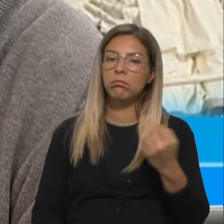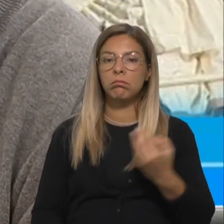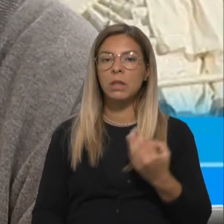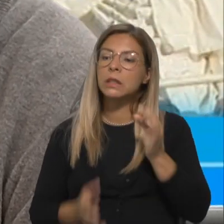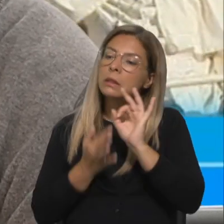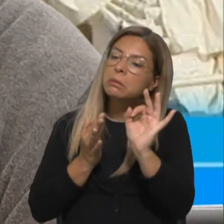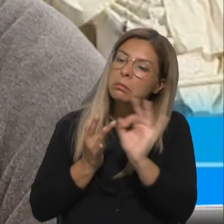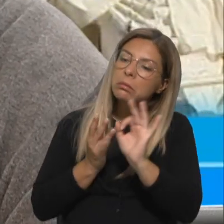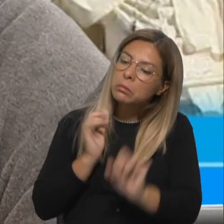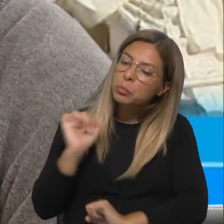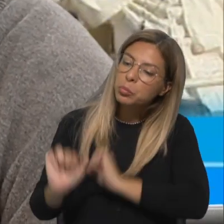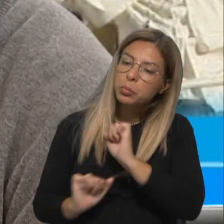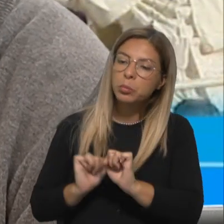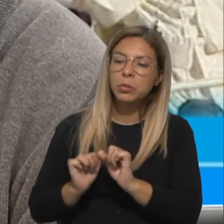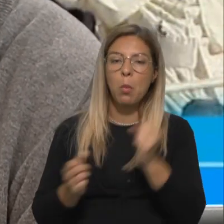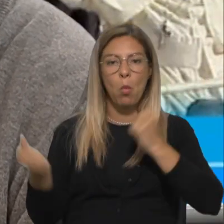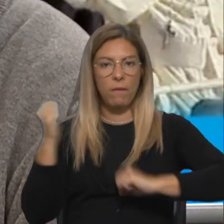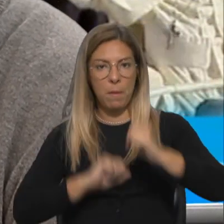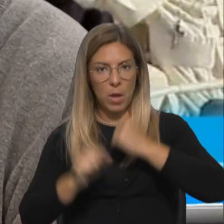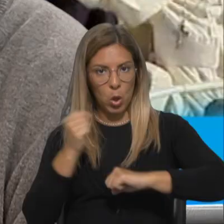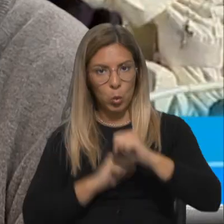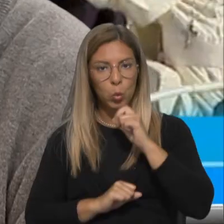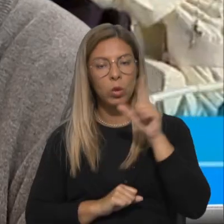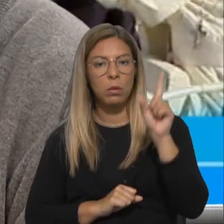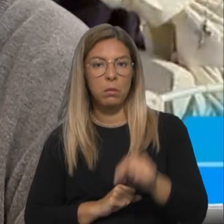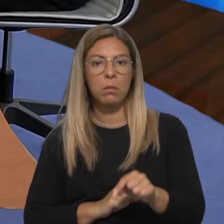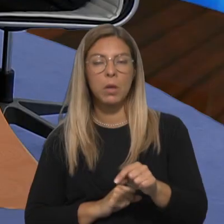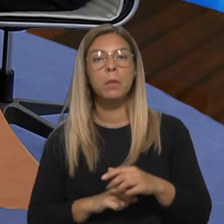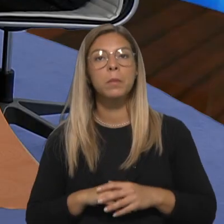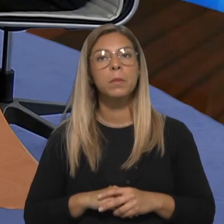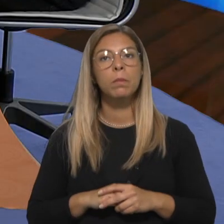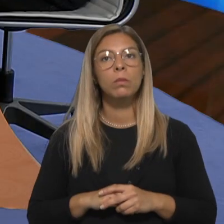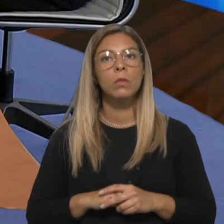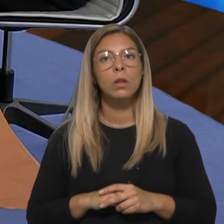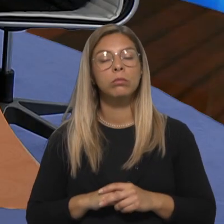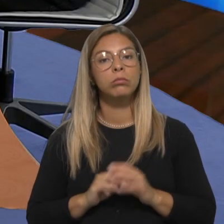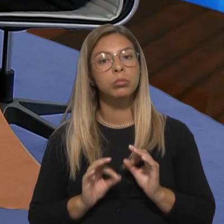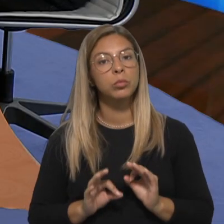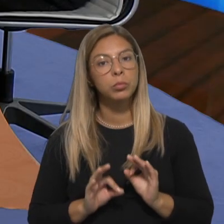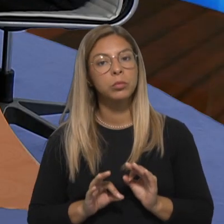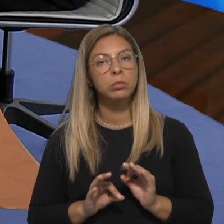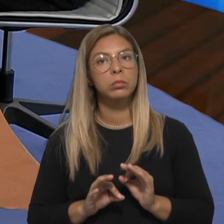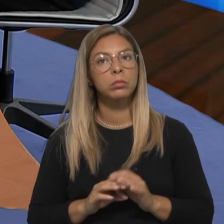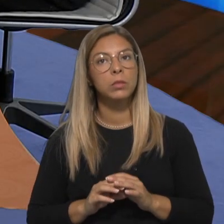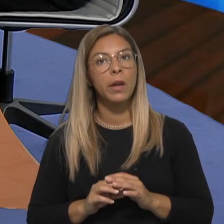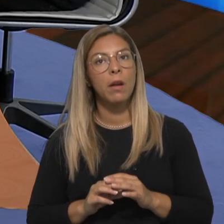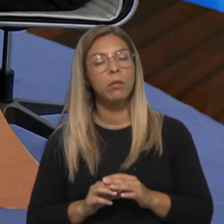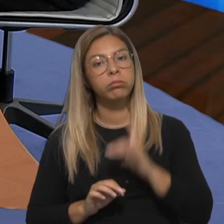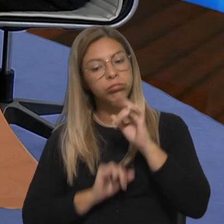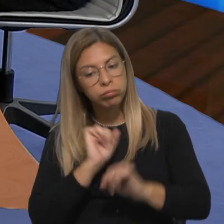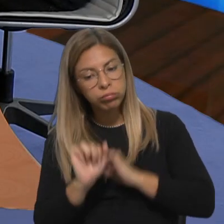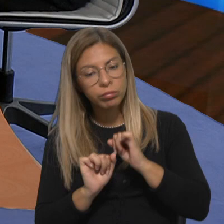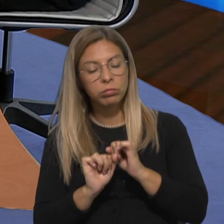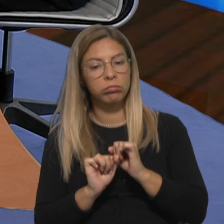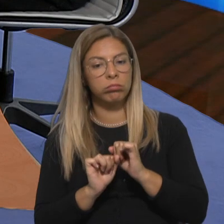característica dos movimentos e dos novos movimentos, que é de serem uma experiência, um pequeno